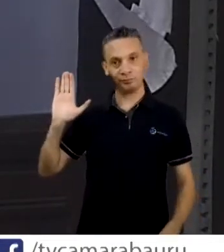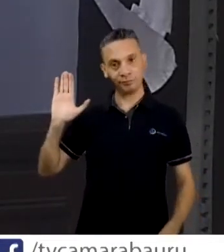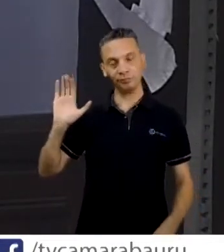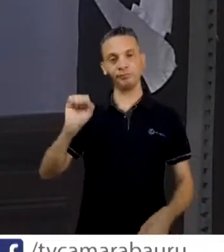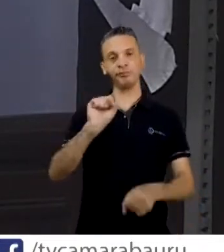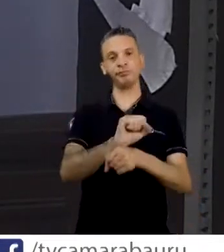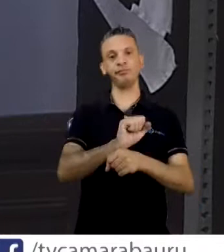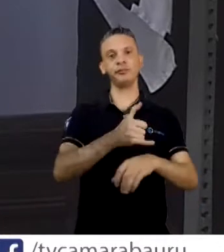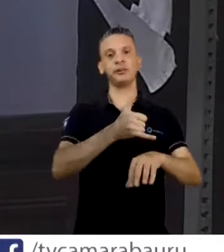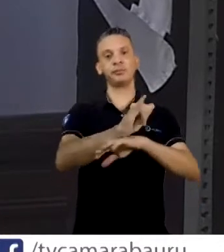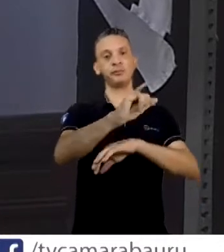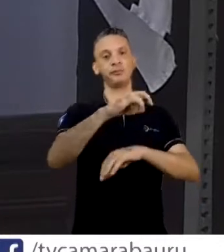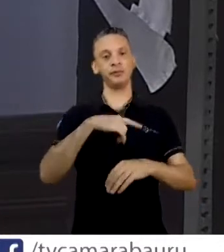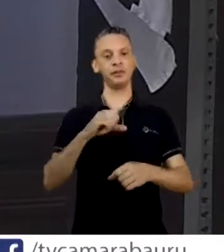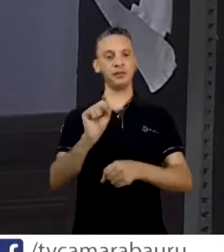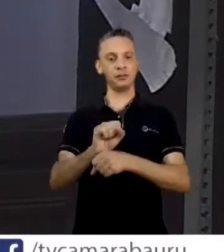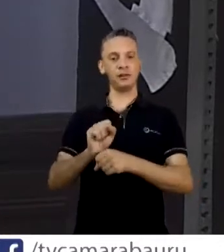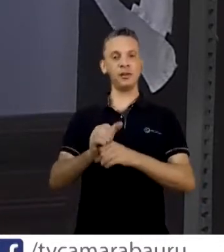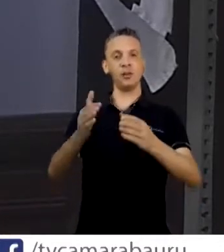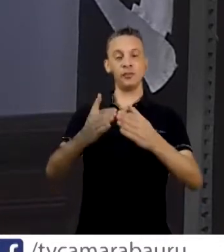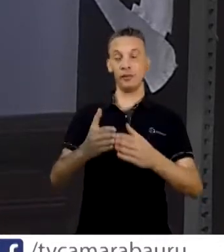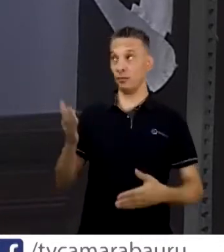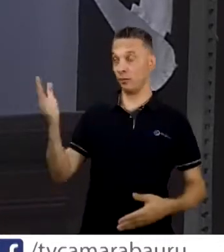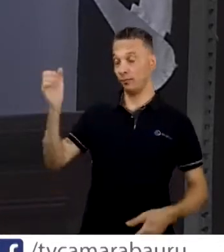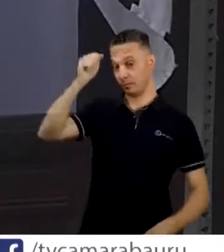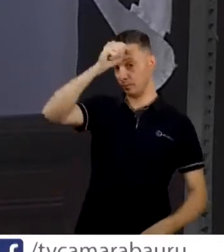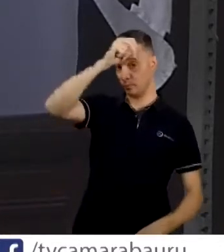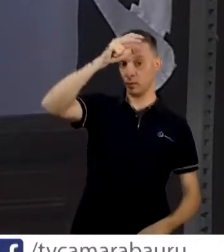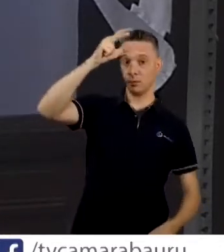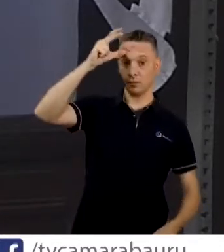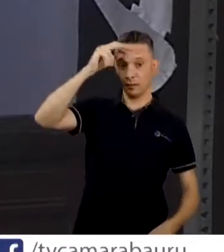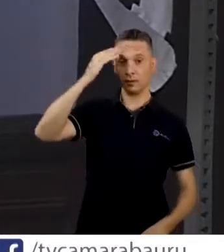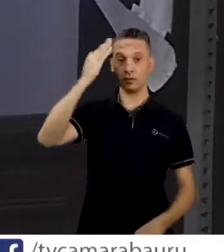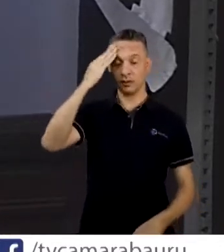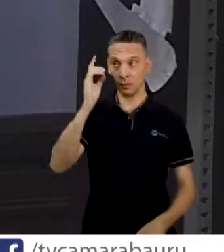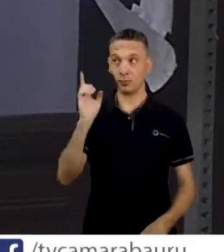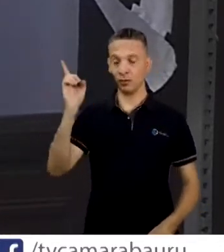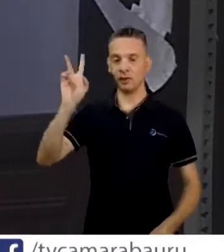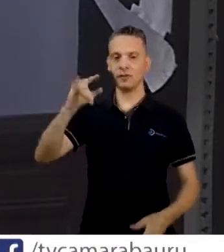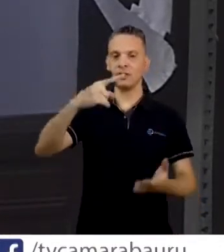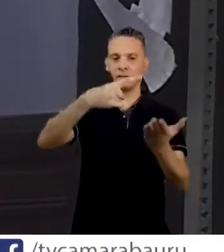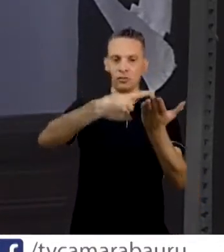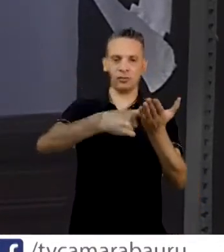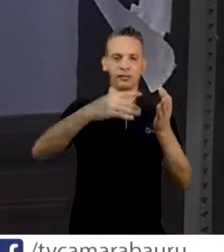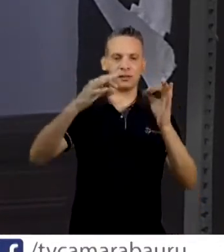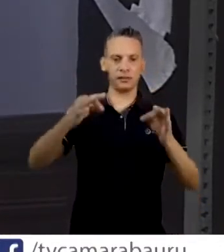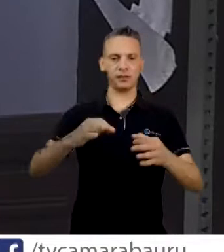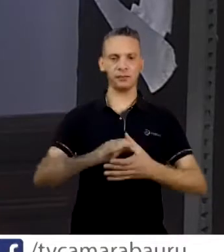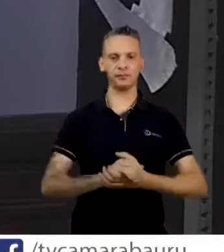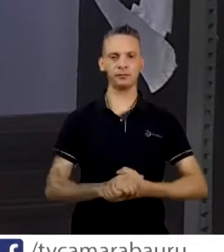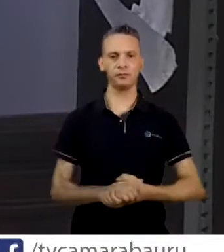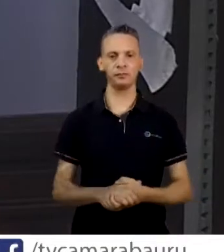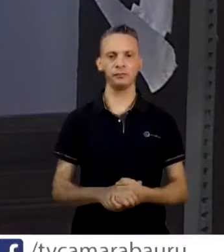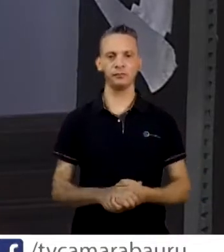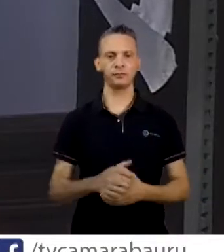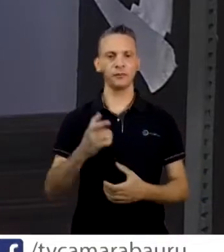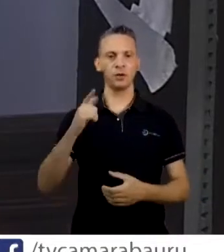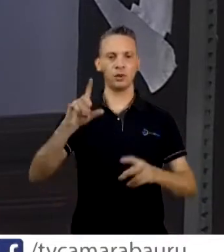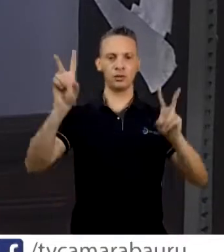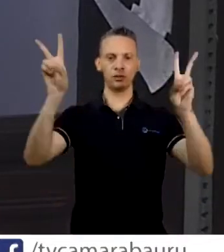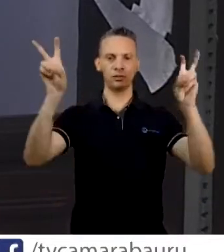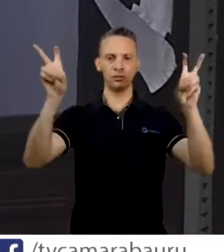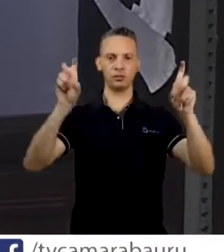até o momento não foi. Então, portanto, senhor prefeito, eu tenho certeza que o senhor realmente irá cumprir, não tenho dúvida disso. Outro assunto, senhor